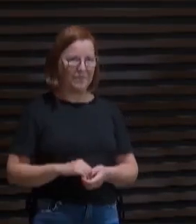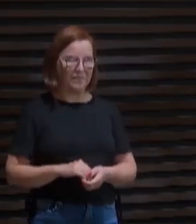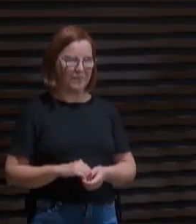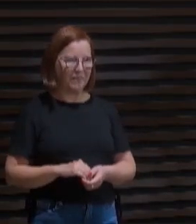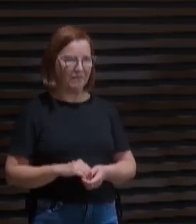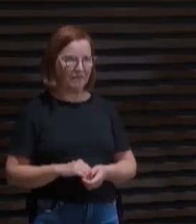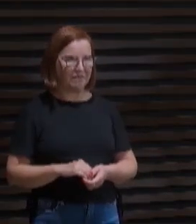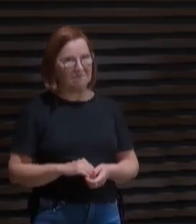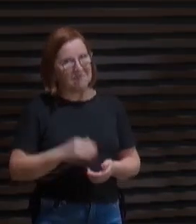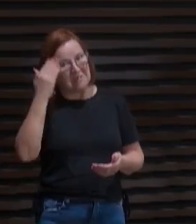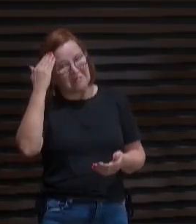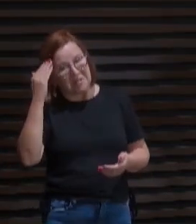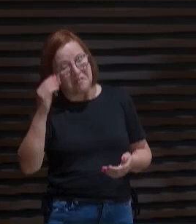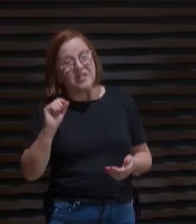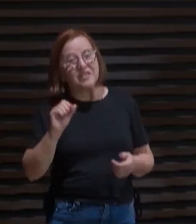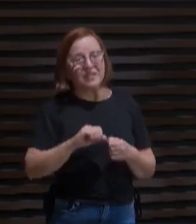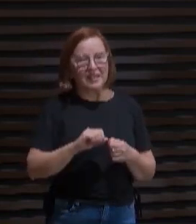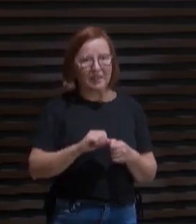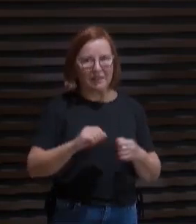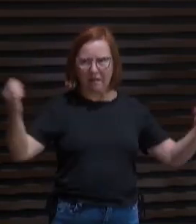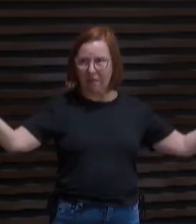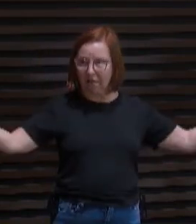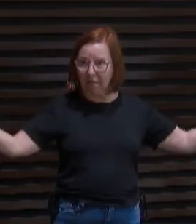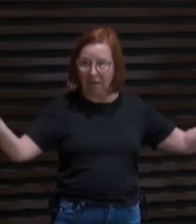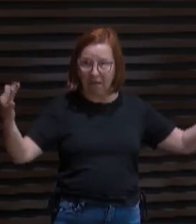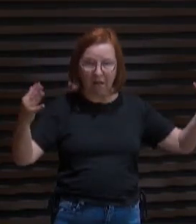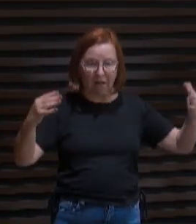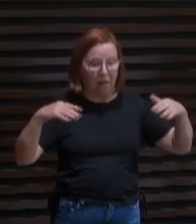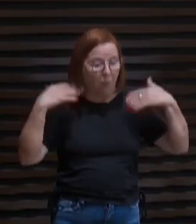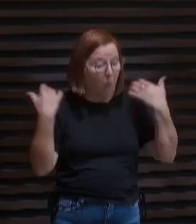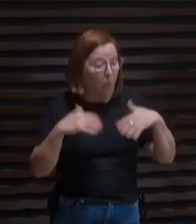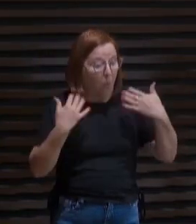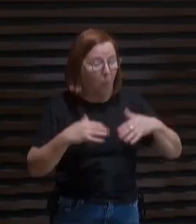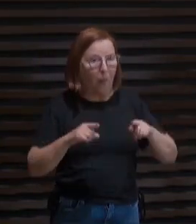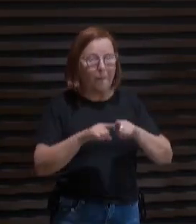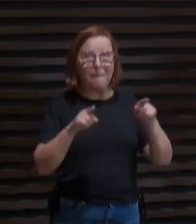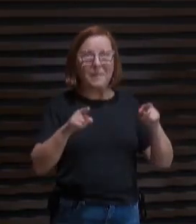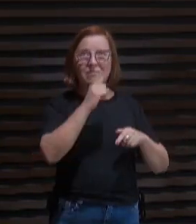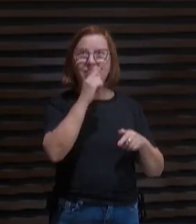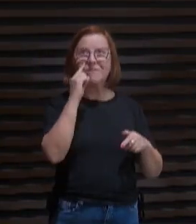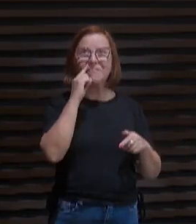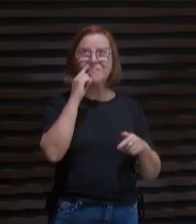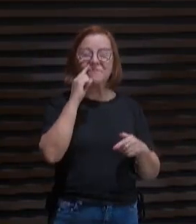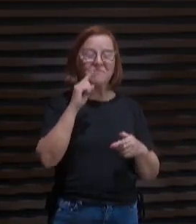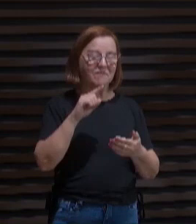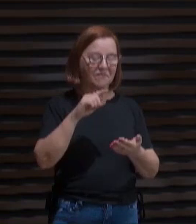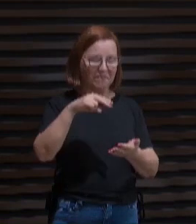Nós não sabemos o que fazer. A multidão é grande, mas os nossos olhos estão fitos em